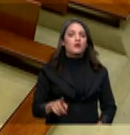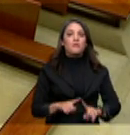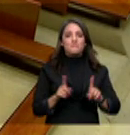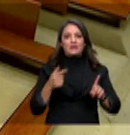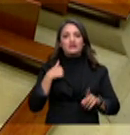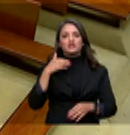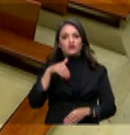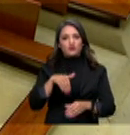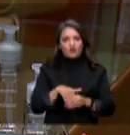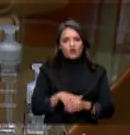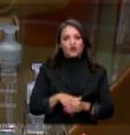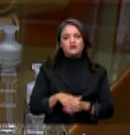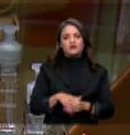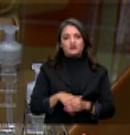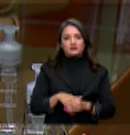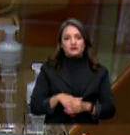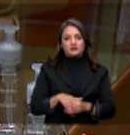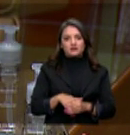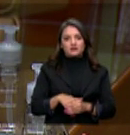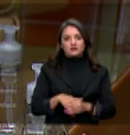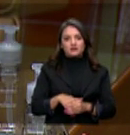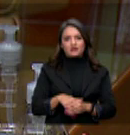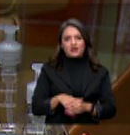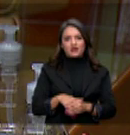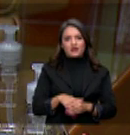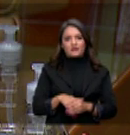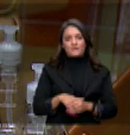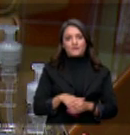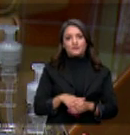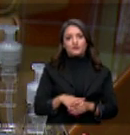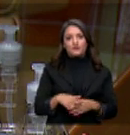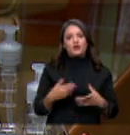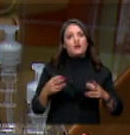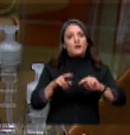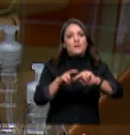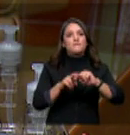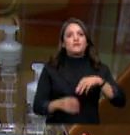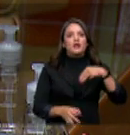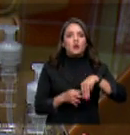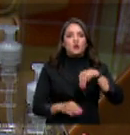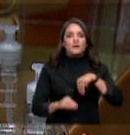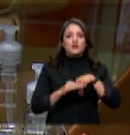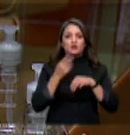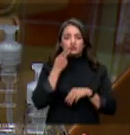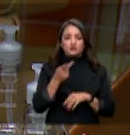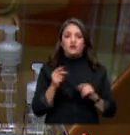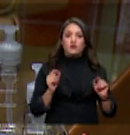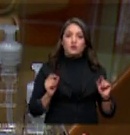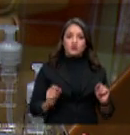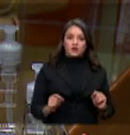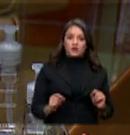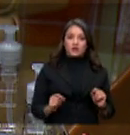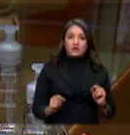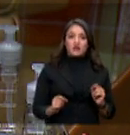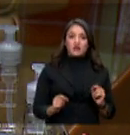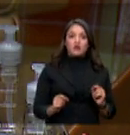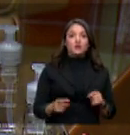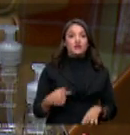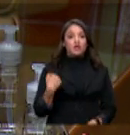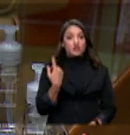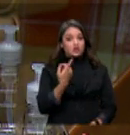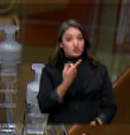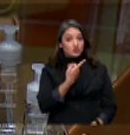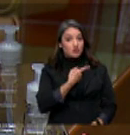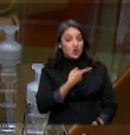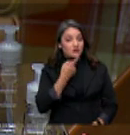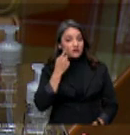na sequência apenas para do que o ministro agora traz como achega. De toda sorte, o que nós estamos aqui considerando por